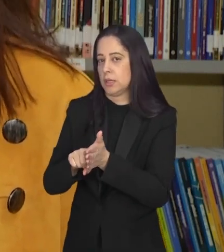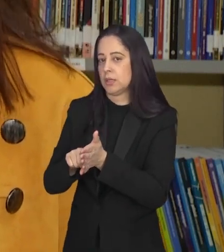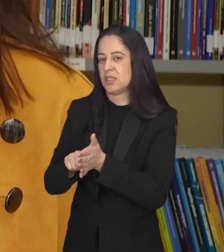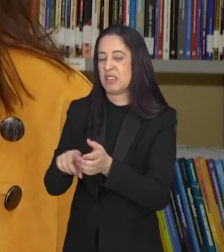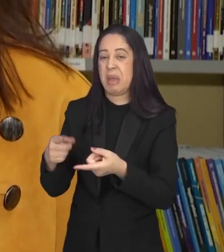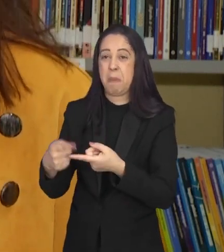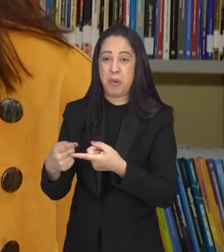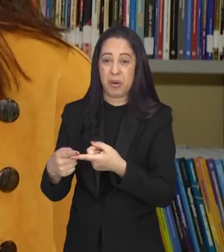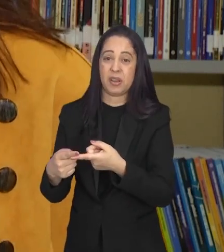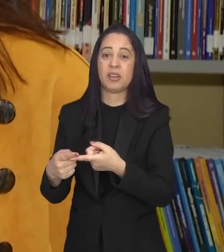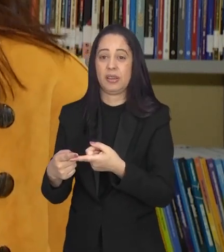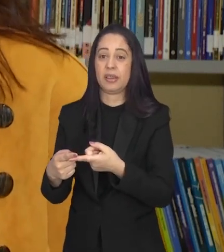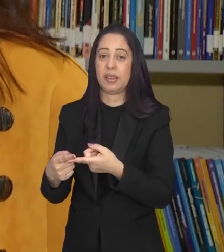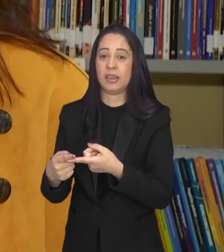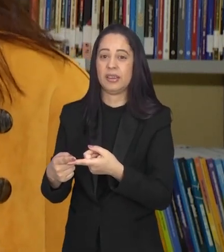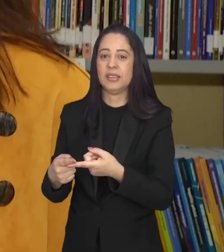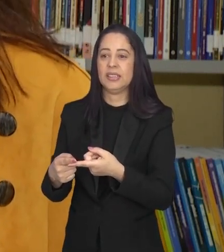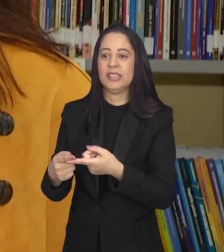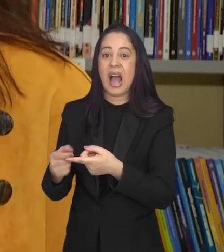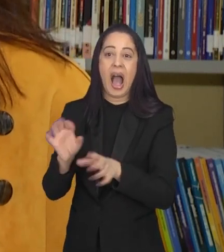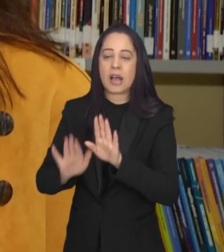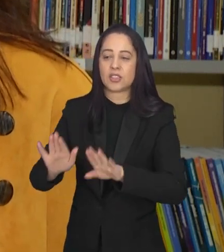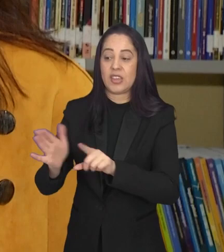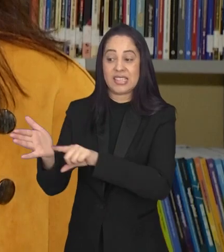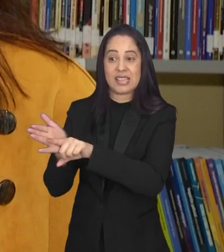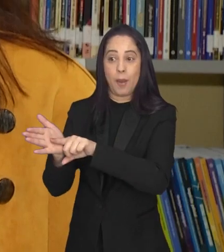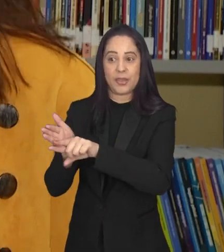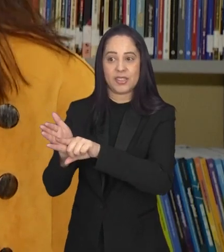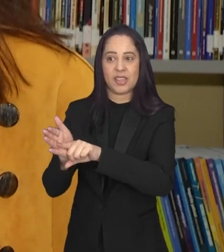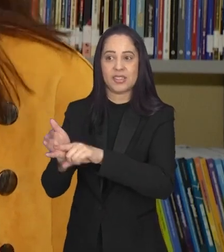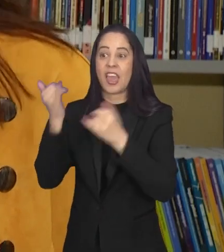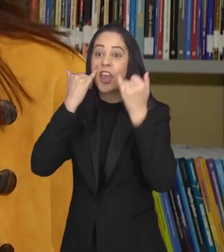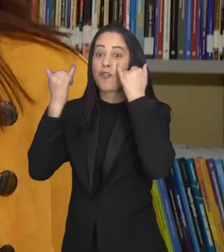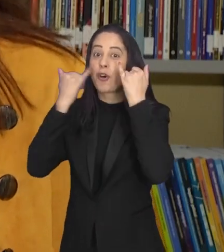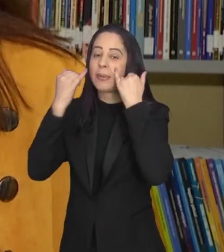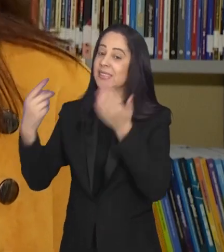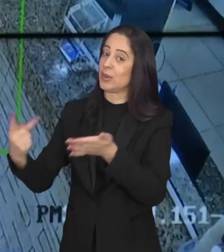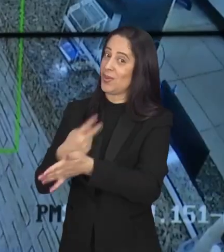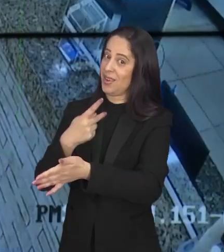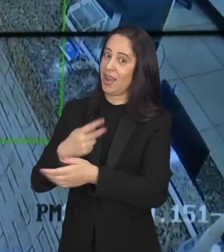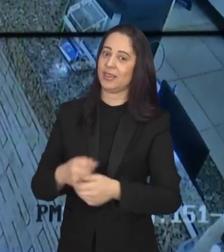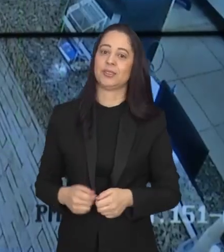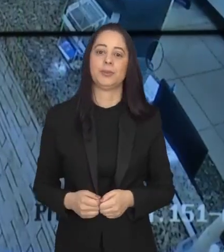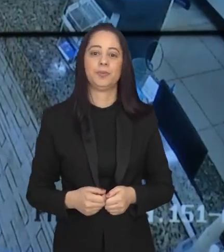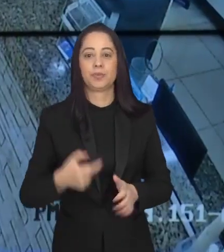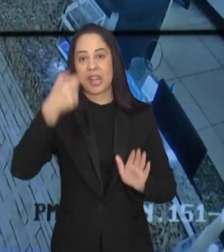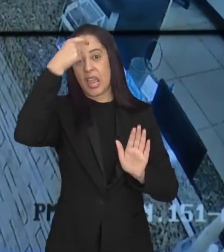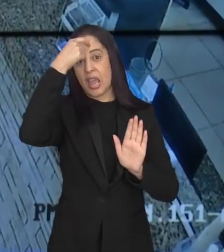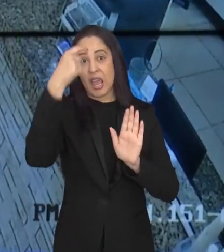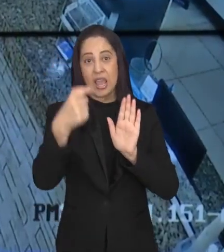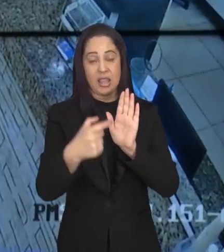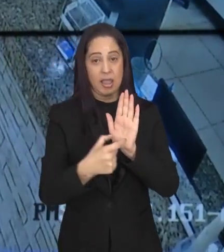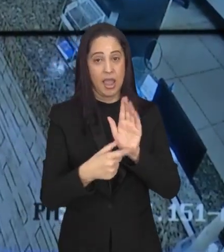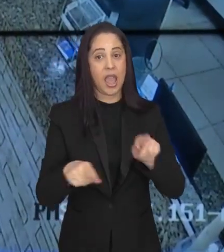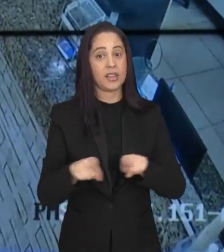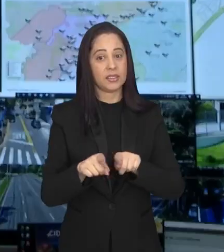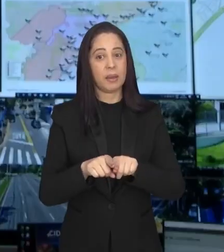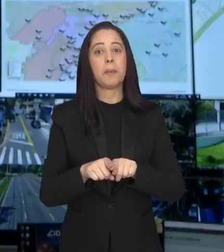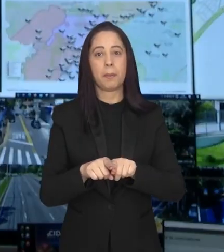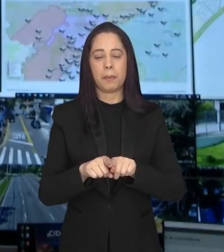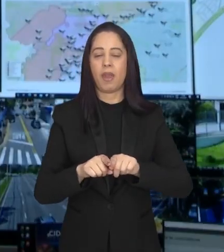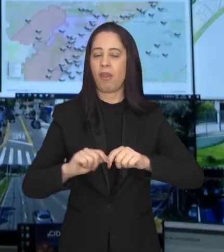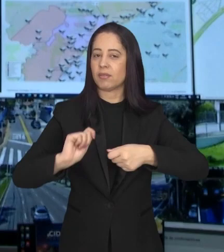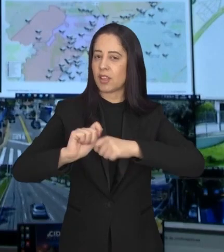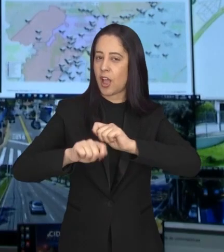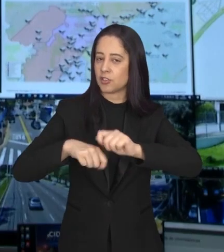é feita, porque não necessariamente ela vai te dizer a informação real. E a inteligência artificial também faz parte